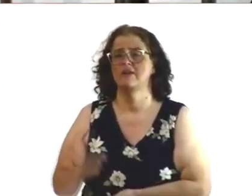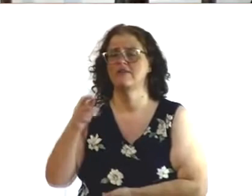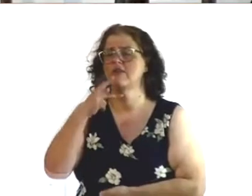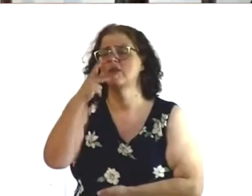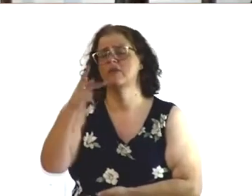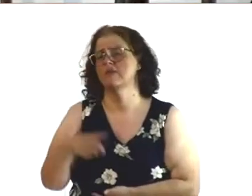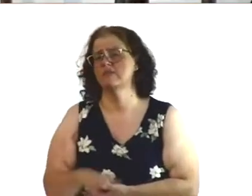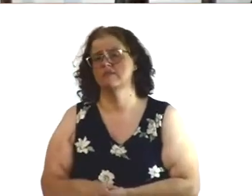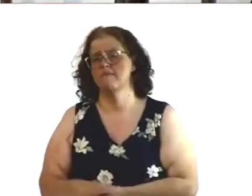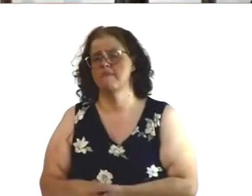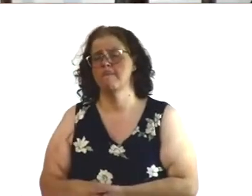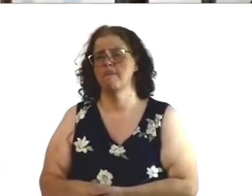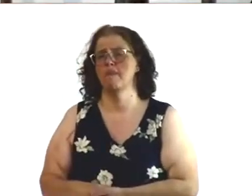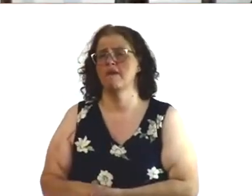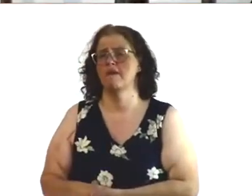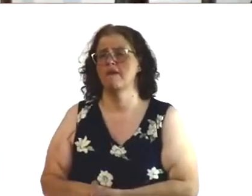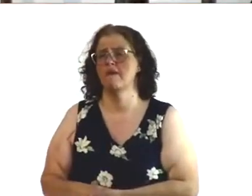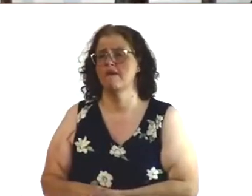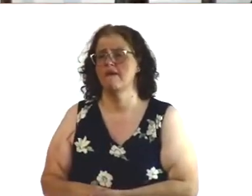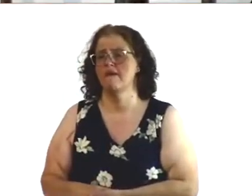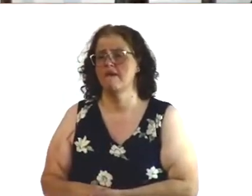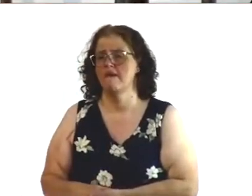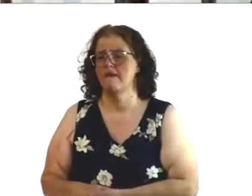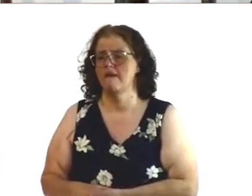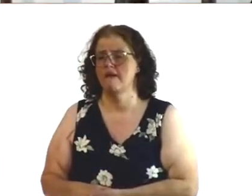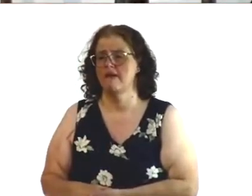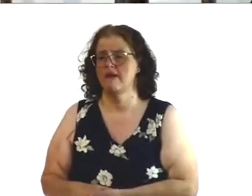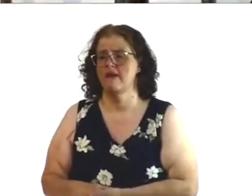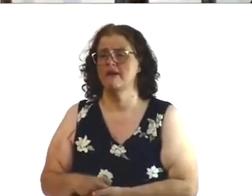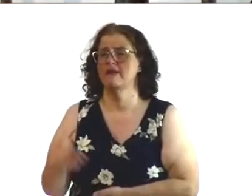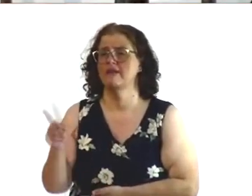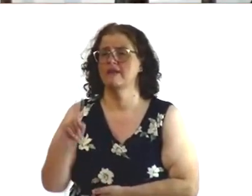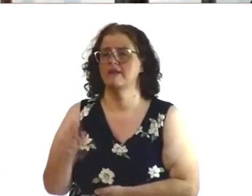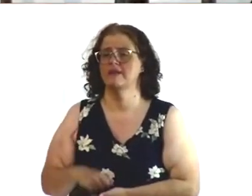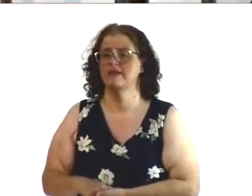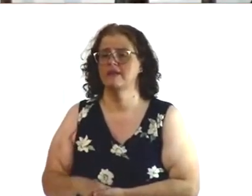assim: ouvistes o que fora dito, não matarás.